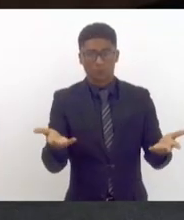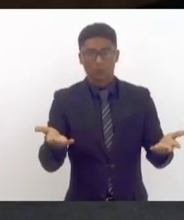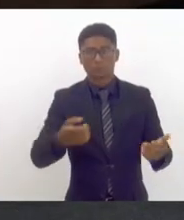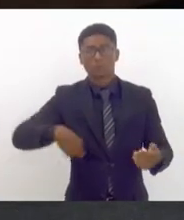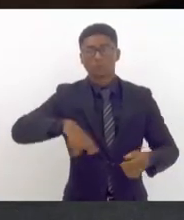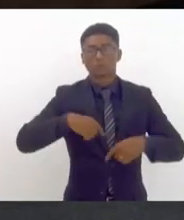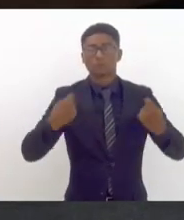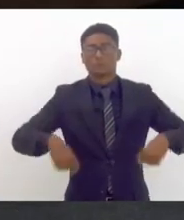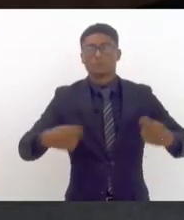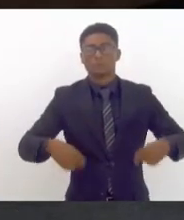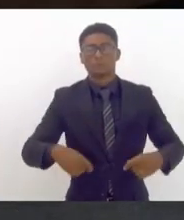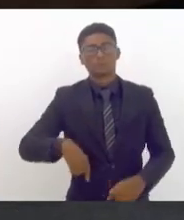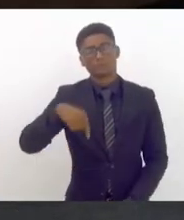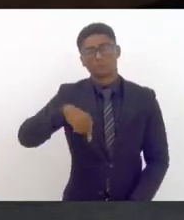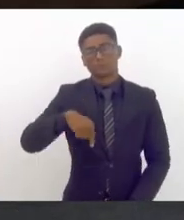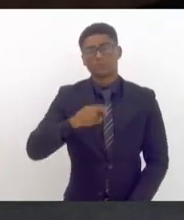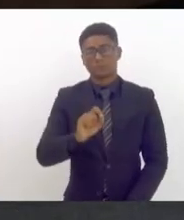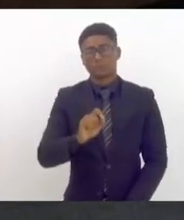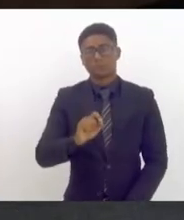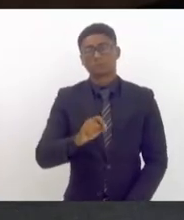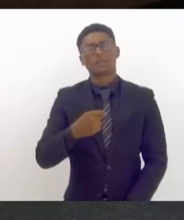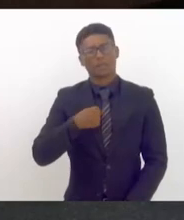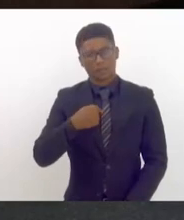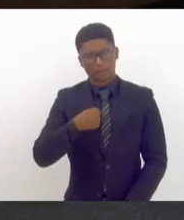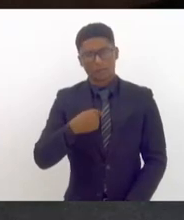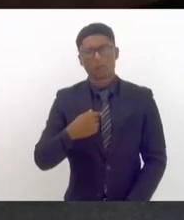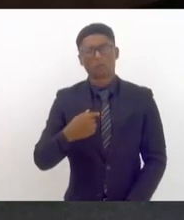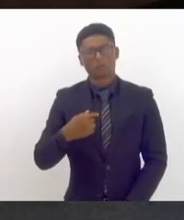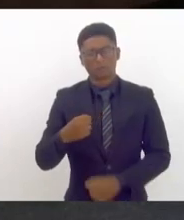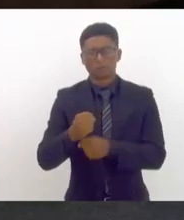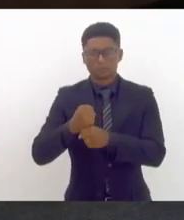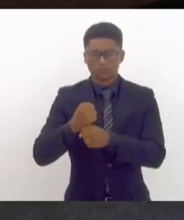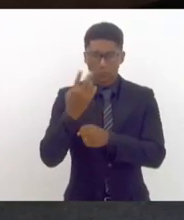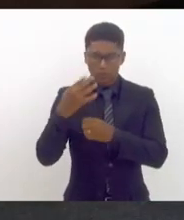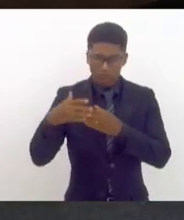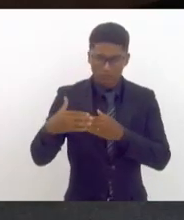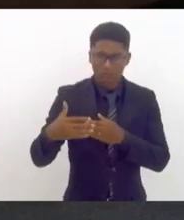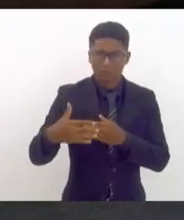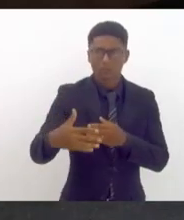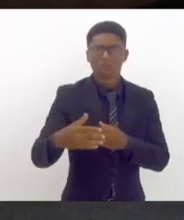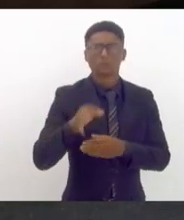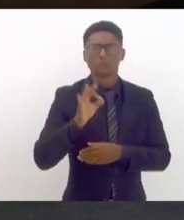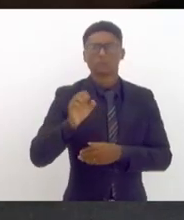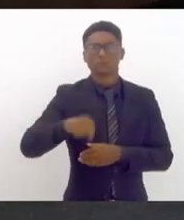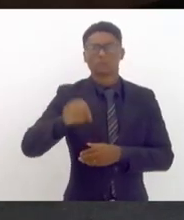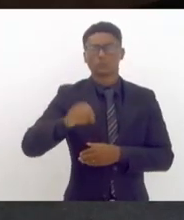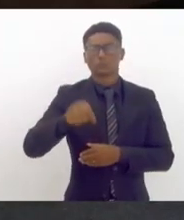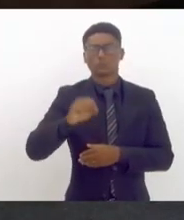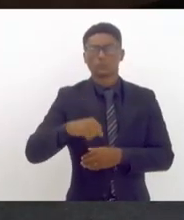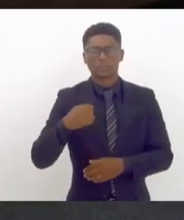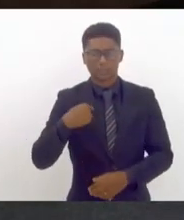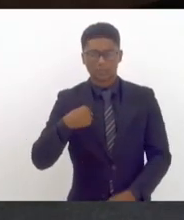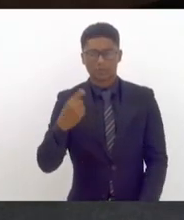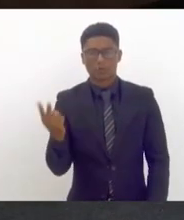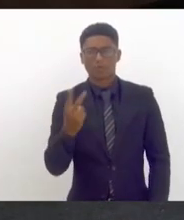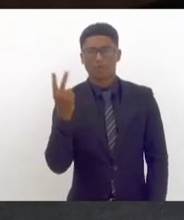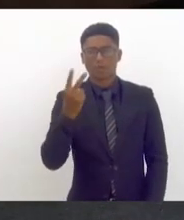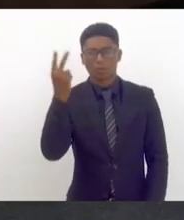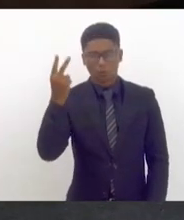sim, nesta casa, e eu vou fazer isso durante todo o meu mandato, defender os valores que